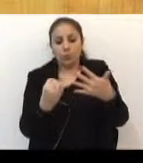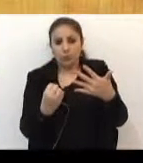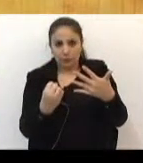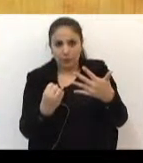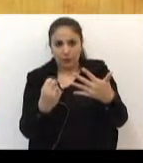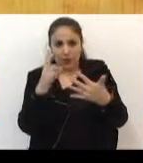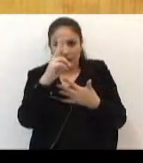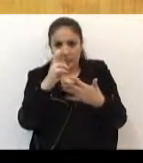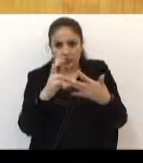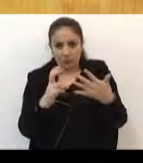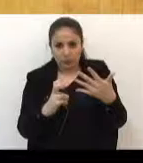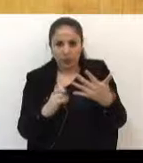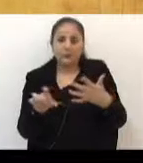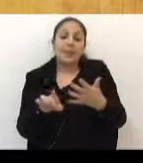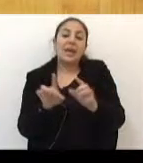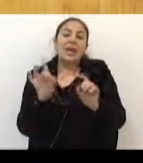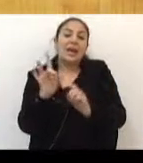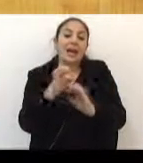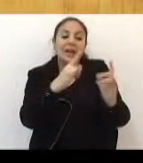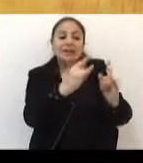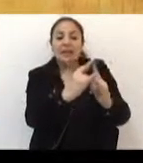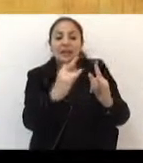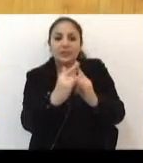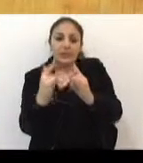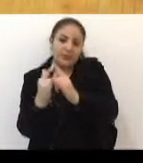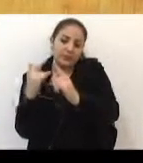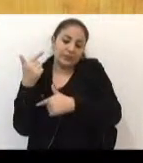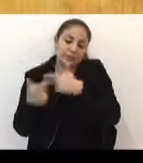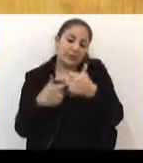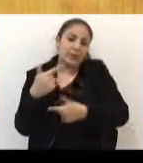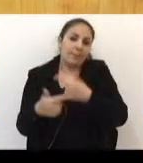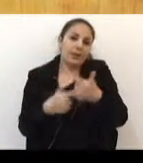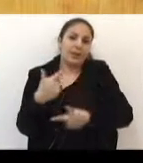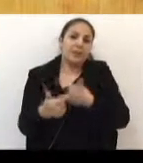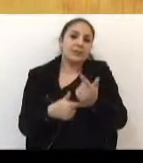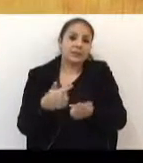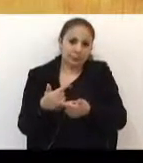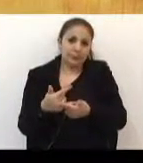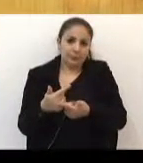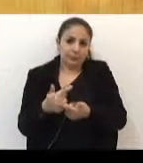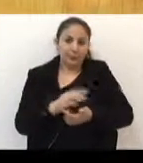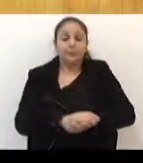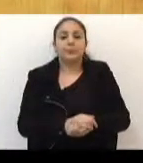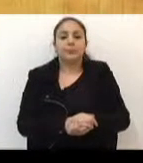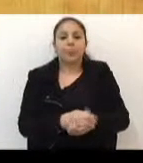Cabendo a cada entidade trabalhar um subtítulo,